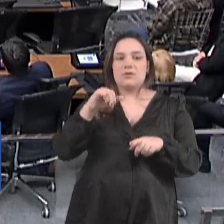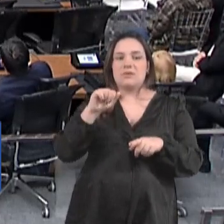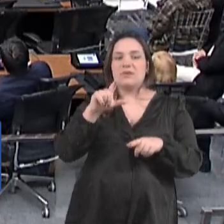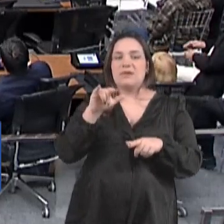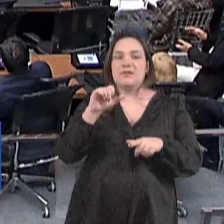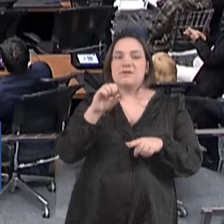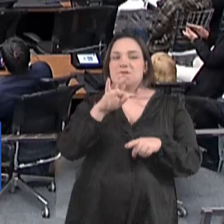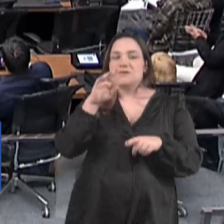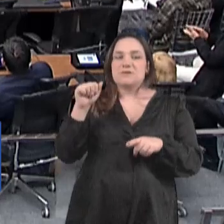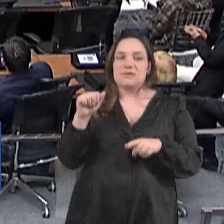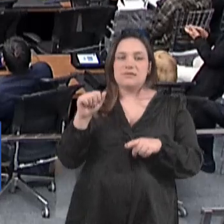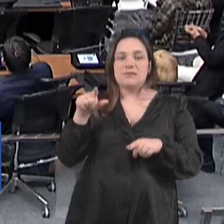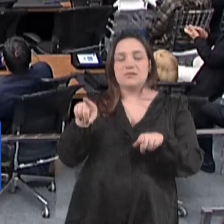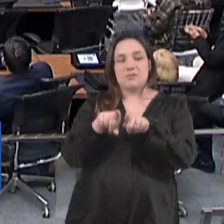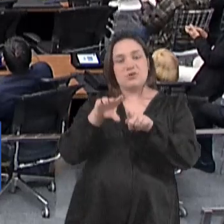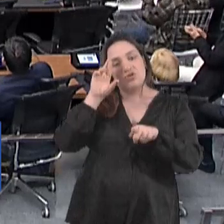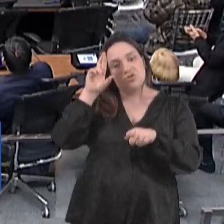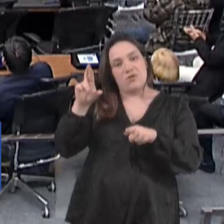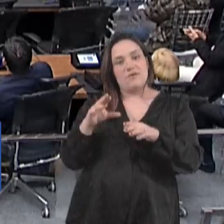cerimônias.